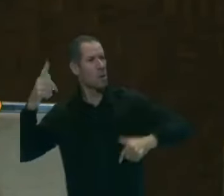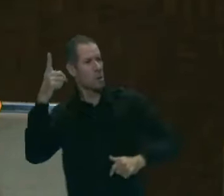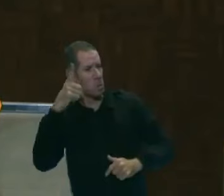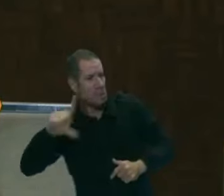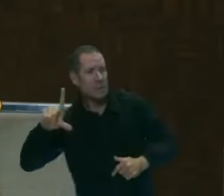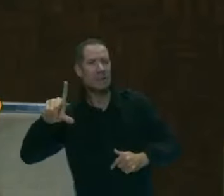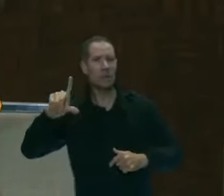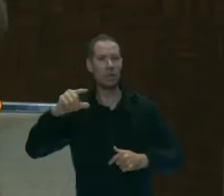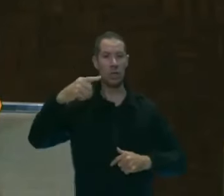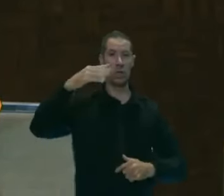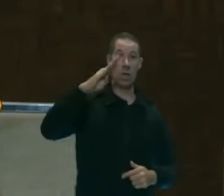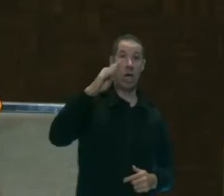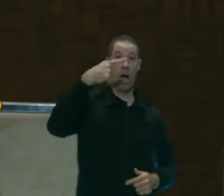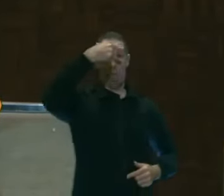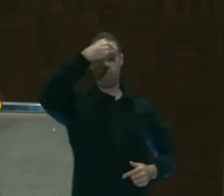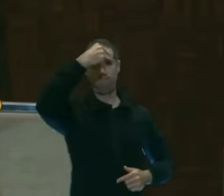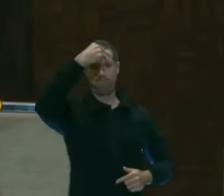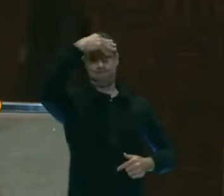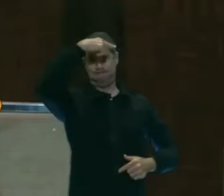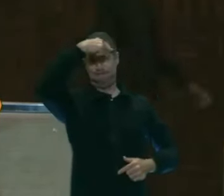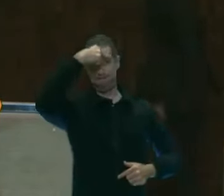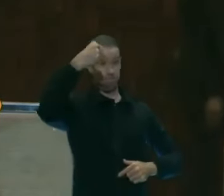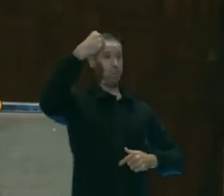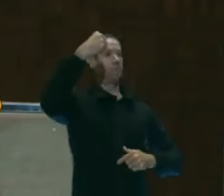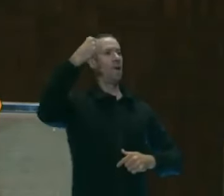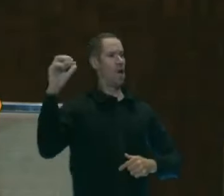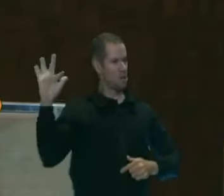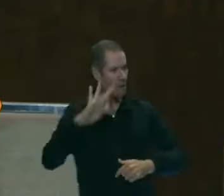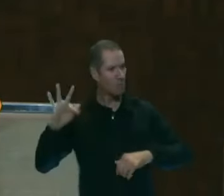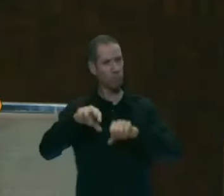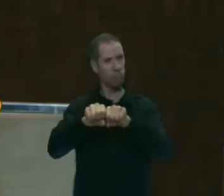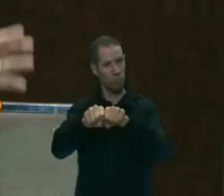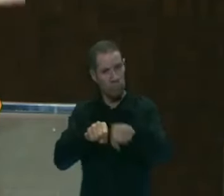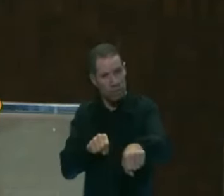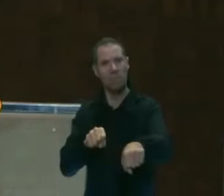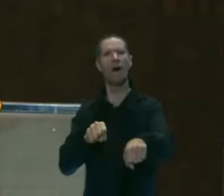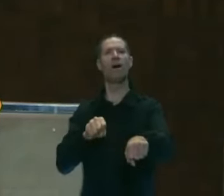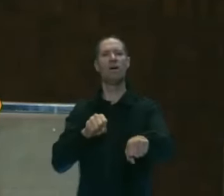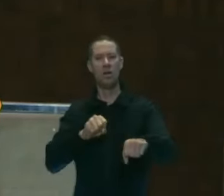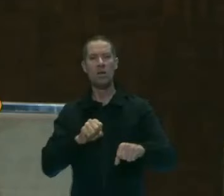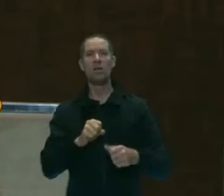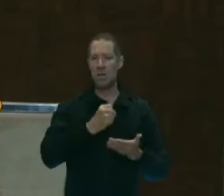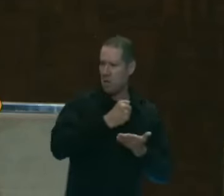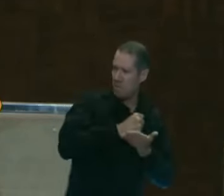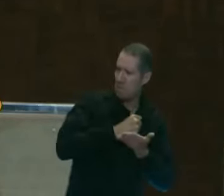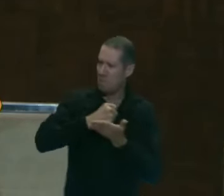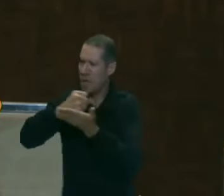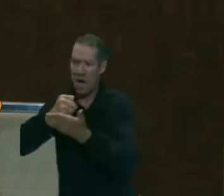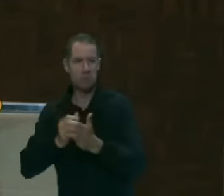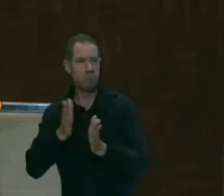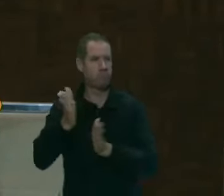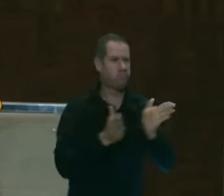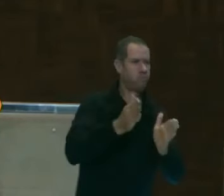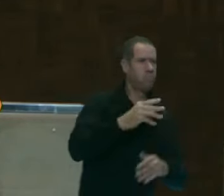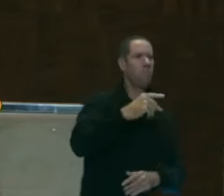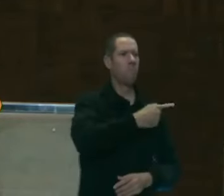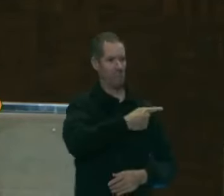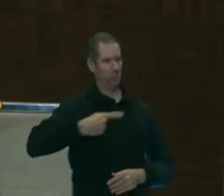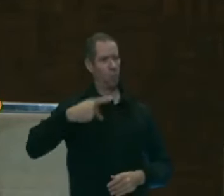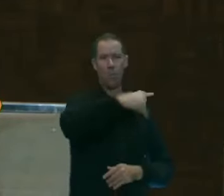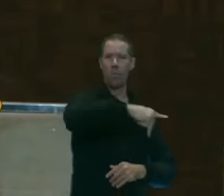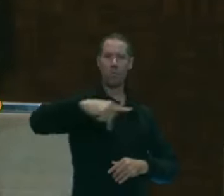a graduação, se tornarem faculdade, enviaram muitos dos seus pastores e